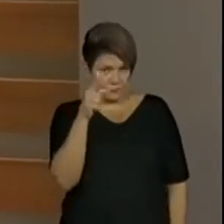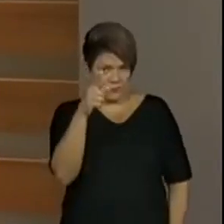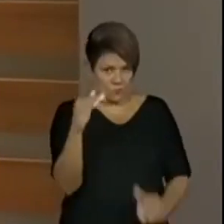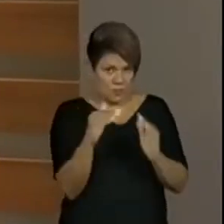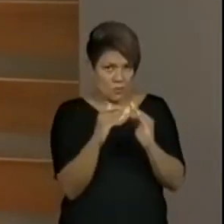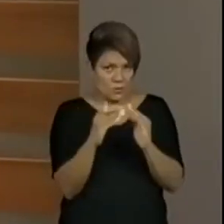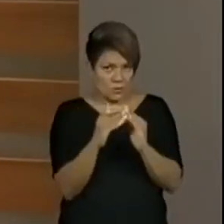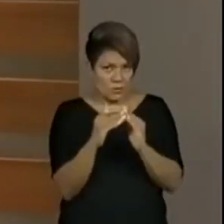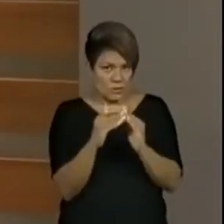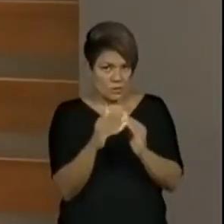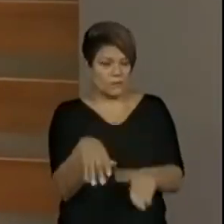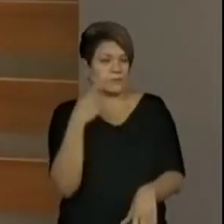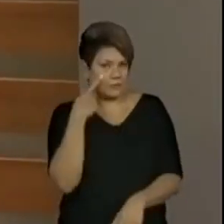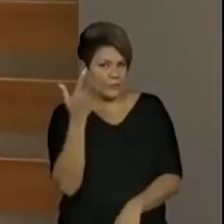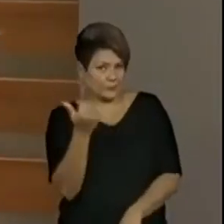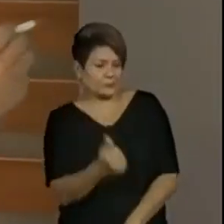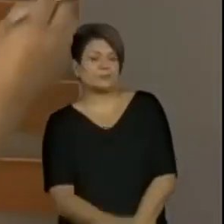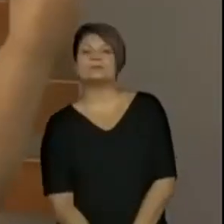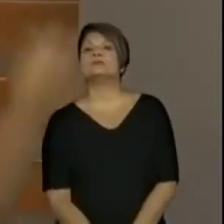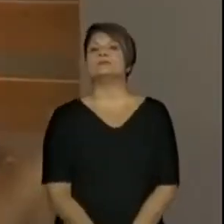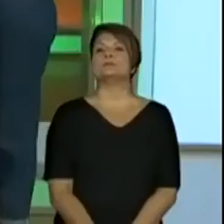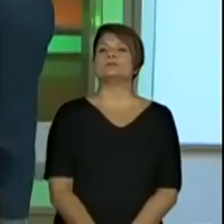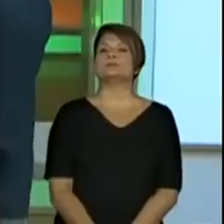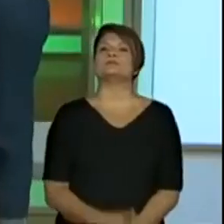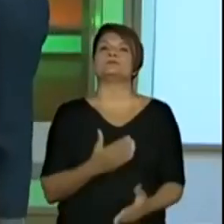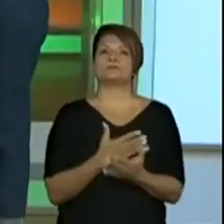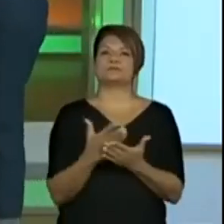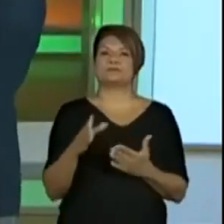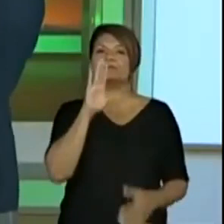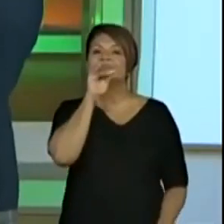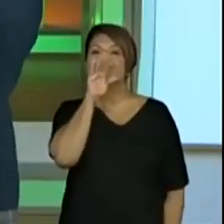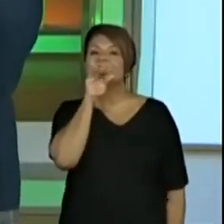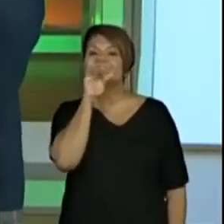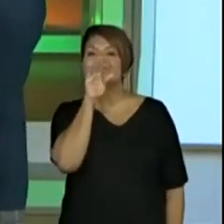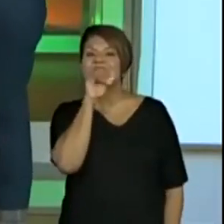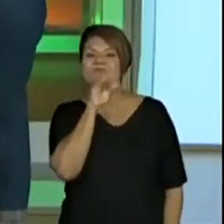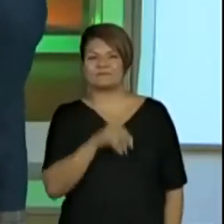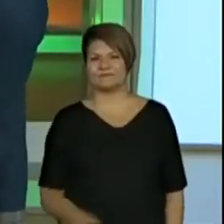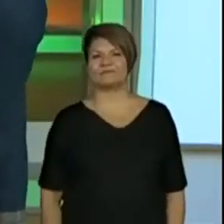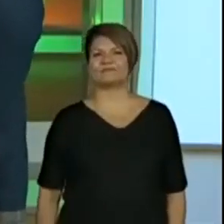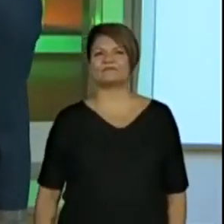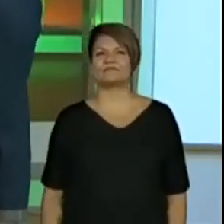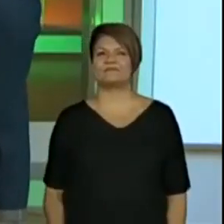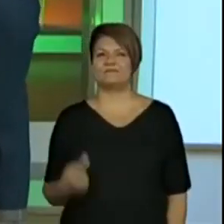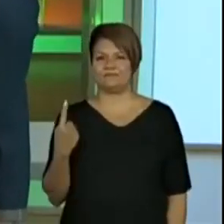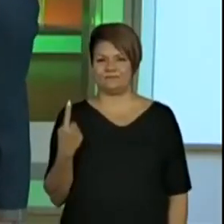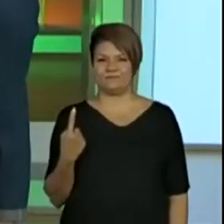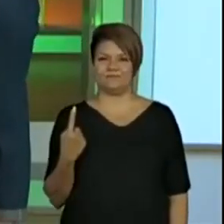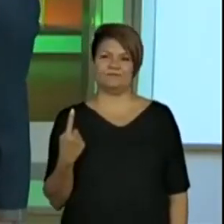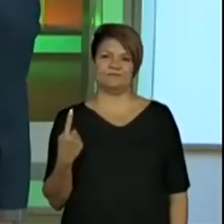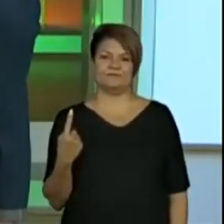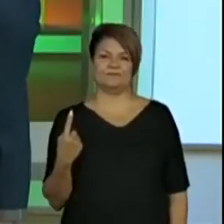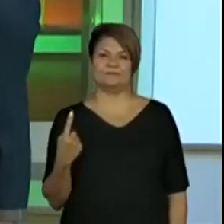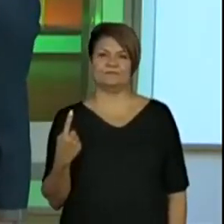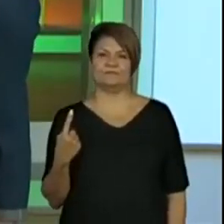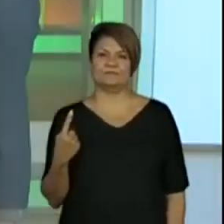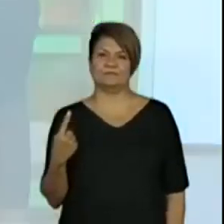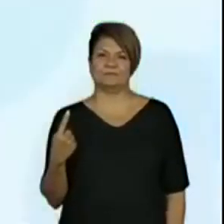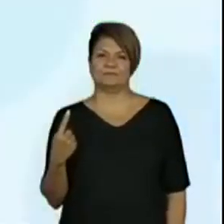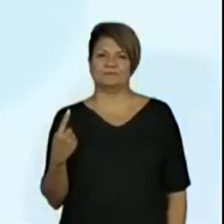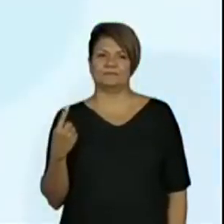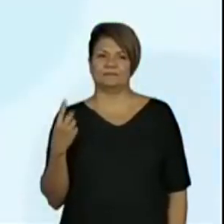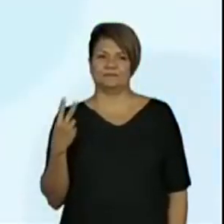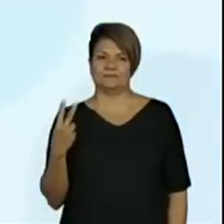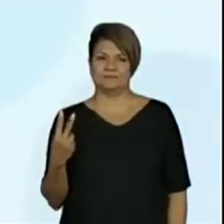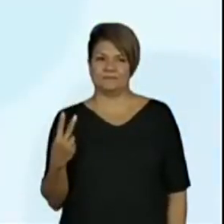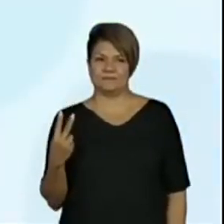concorda? Vamos então confirmar? Então, vamos começar pelos patinhos? Vamos começar pelos patinhos. Um,